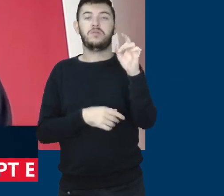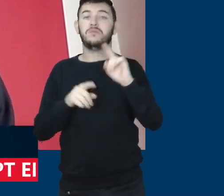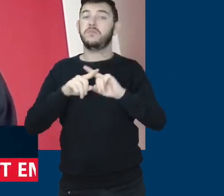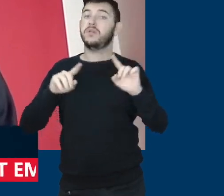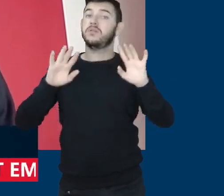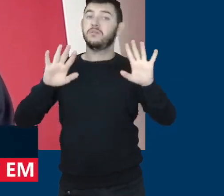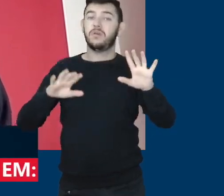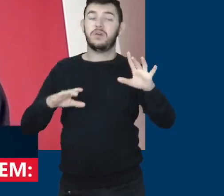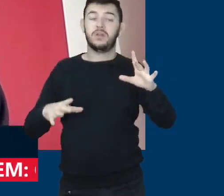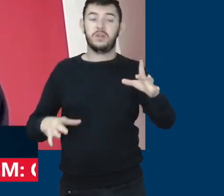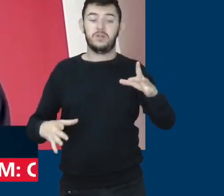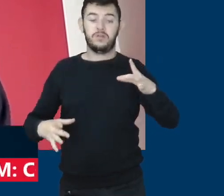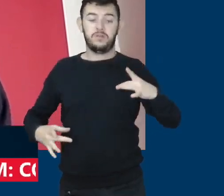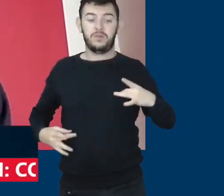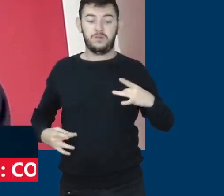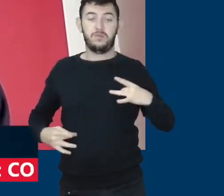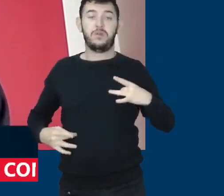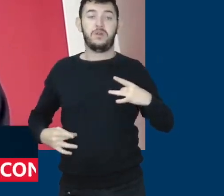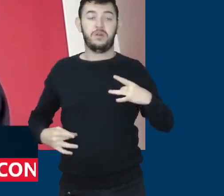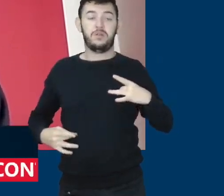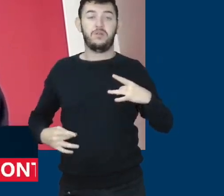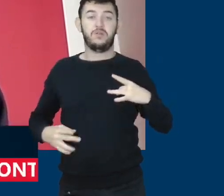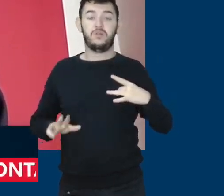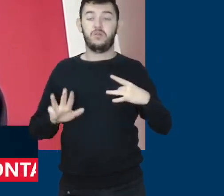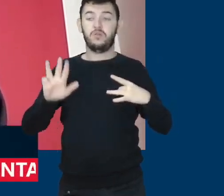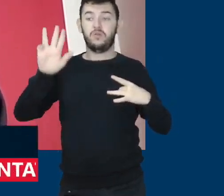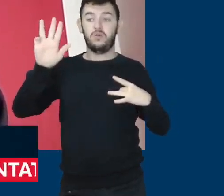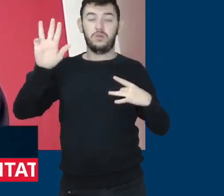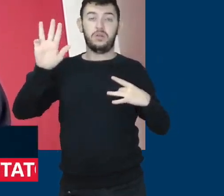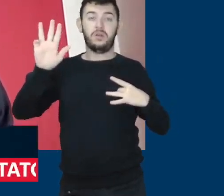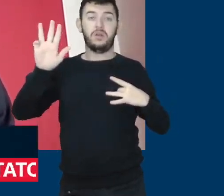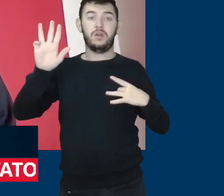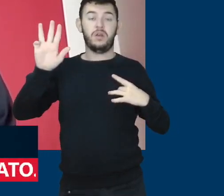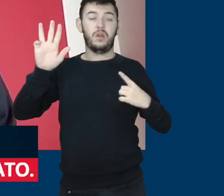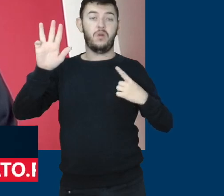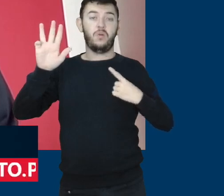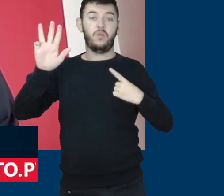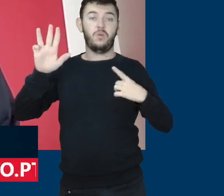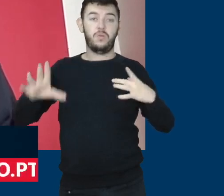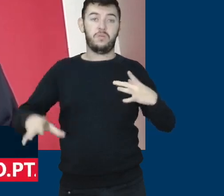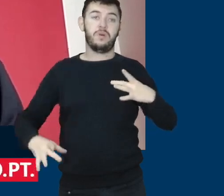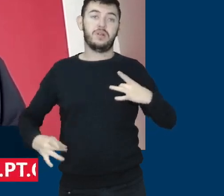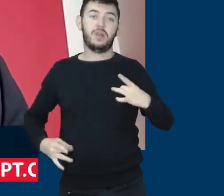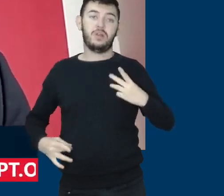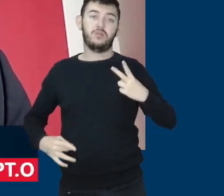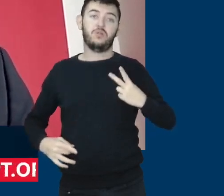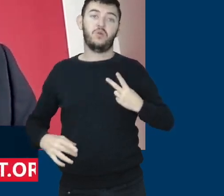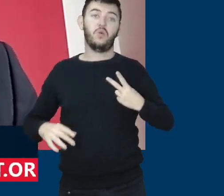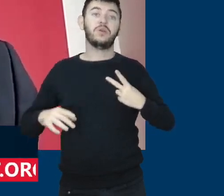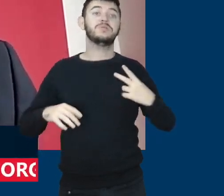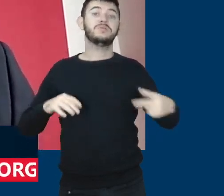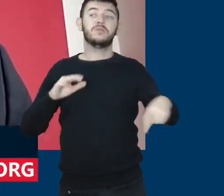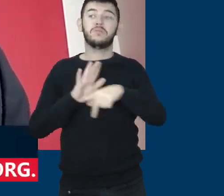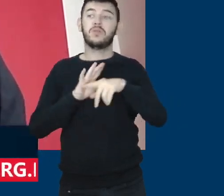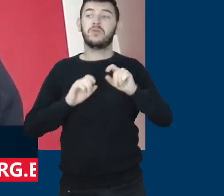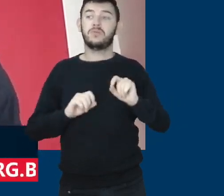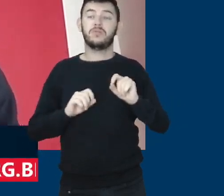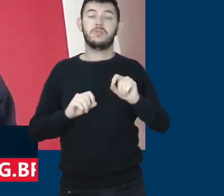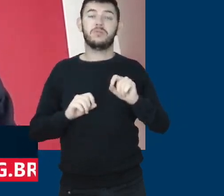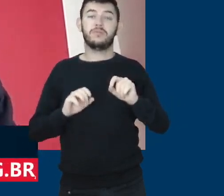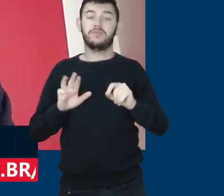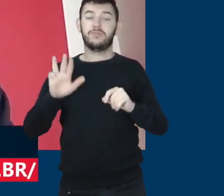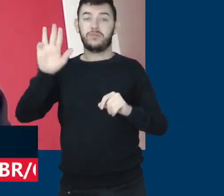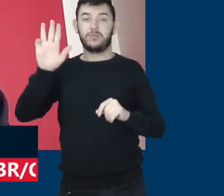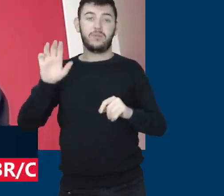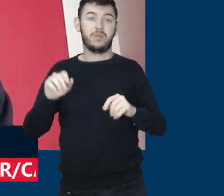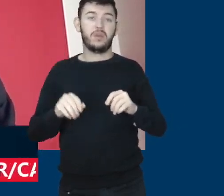Lula, segundo mandato, o Brasil era o 6º país que mais recebia investimentos externos. Hoje